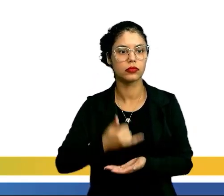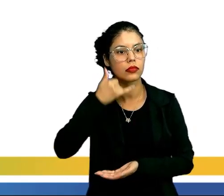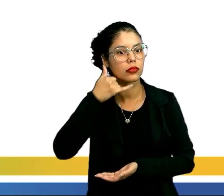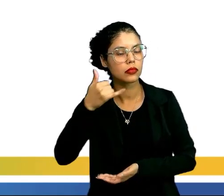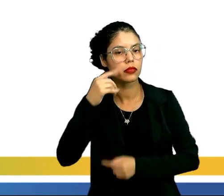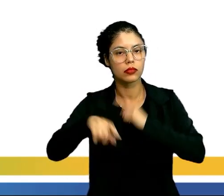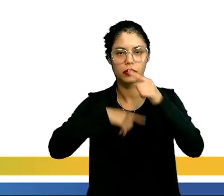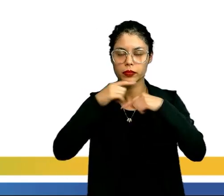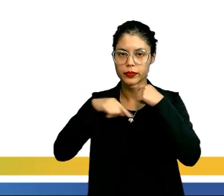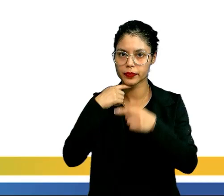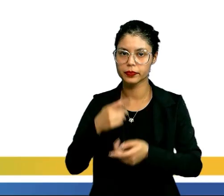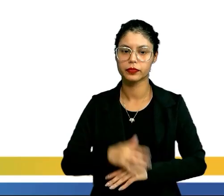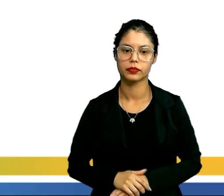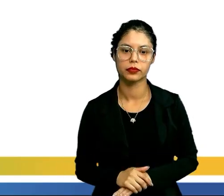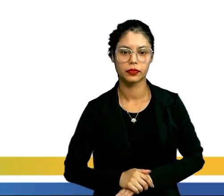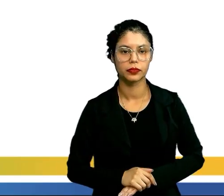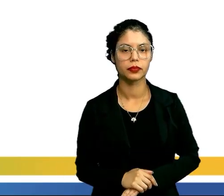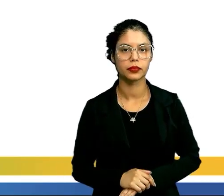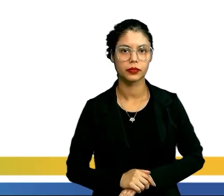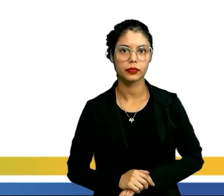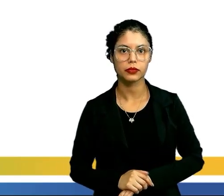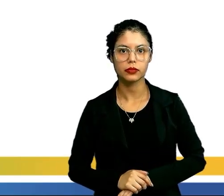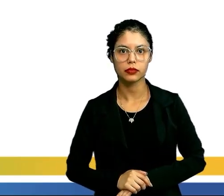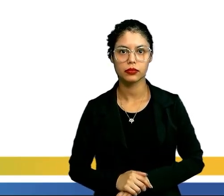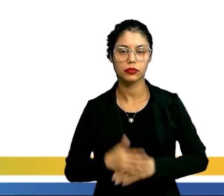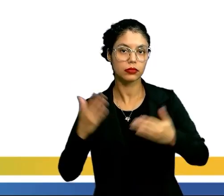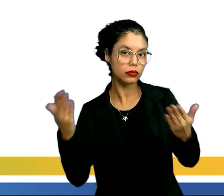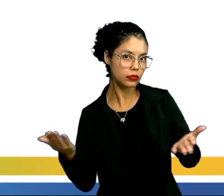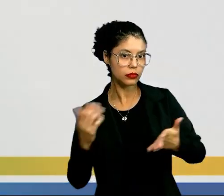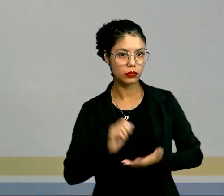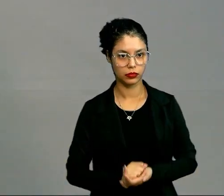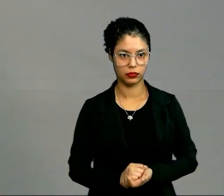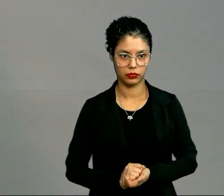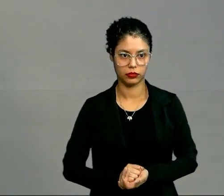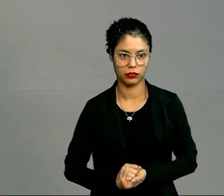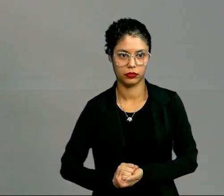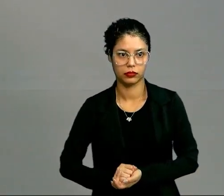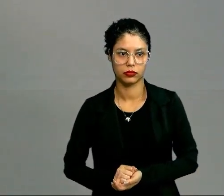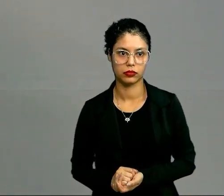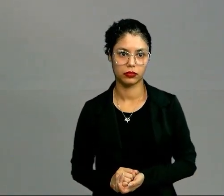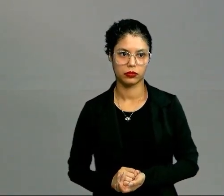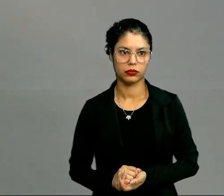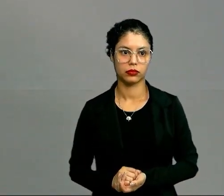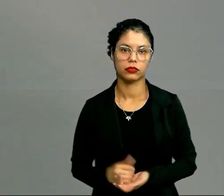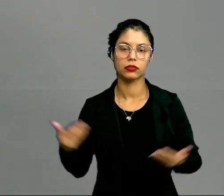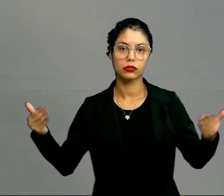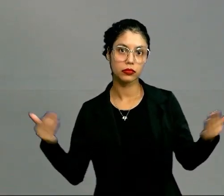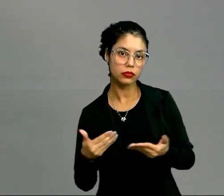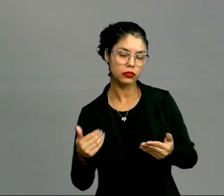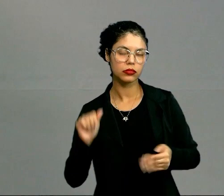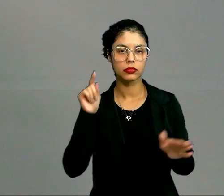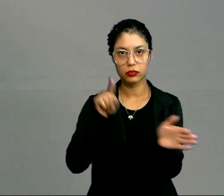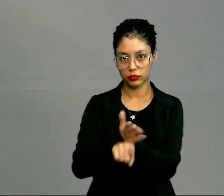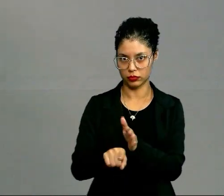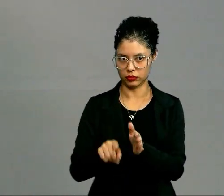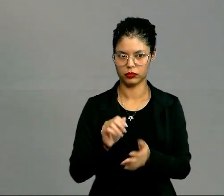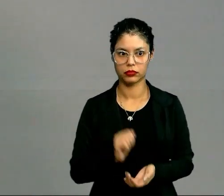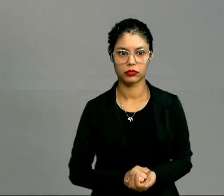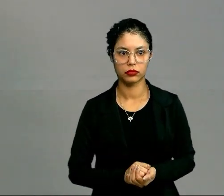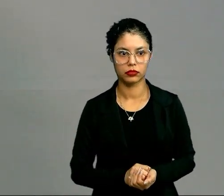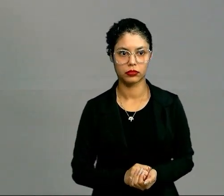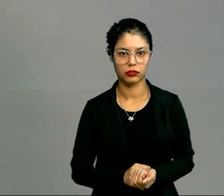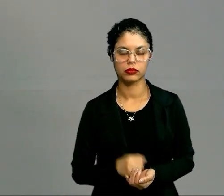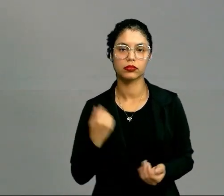Denuncie e tire suas dúvidas. E aí, logo abaixo, nós temos agora a questão que nós